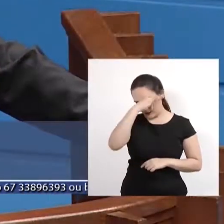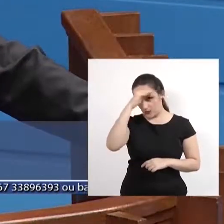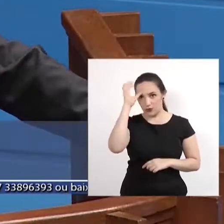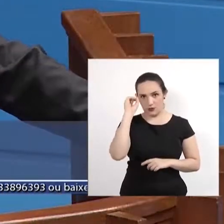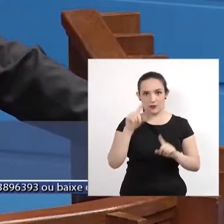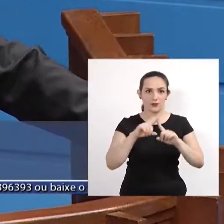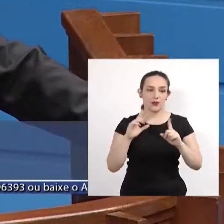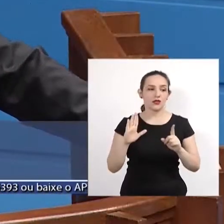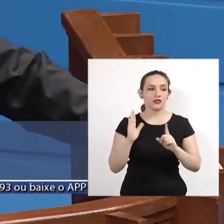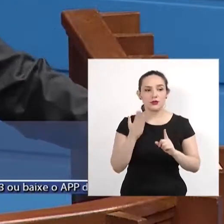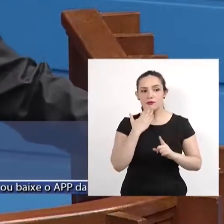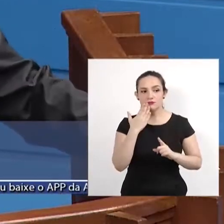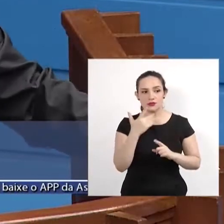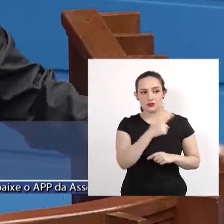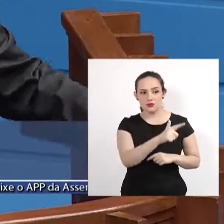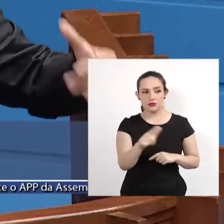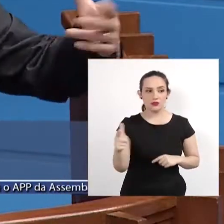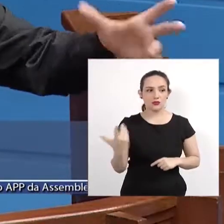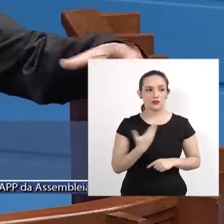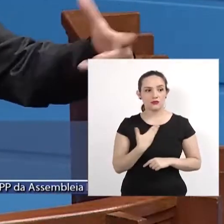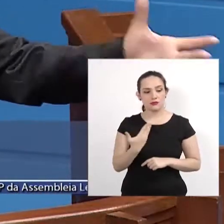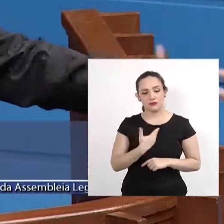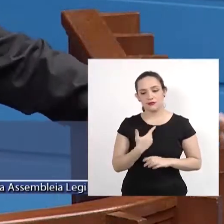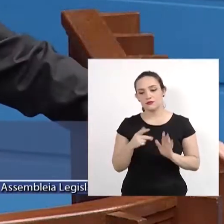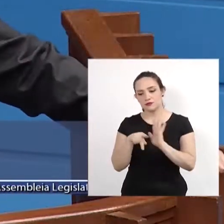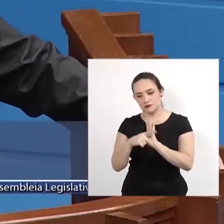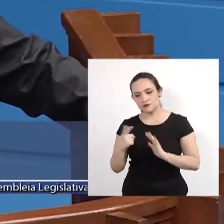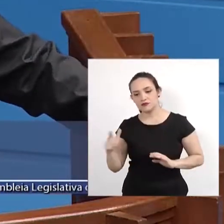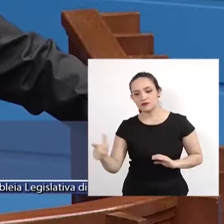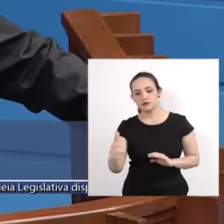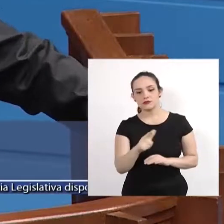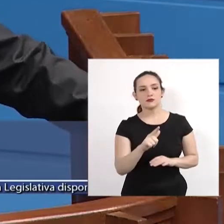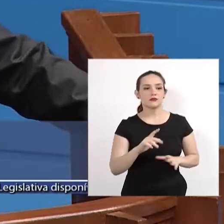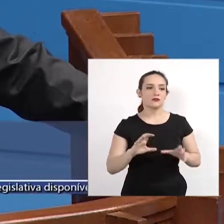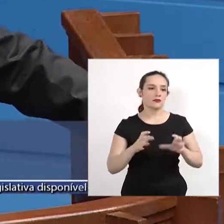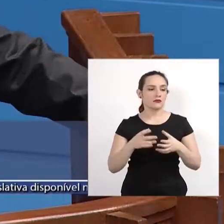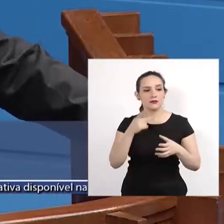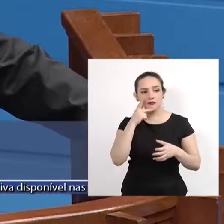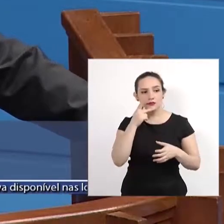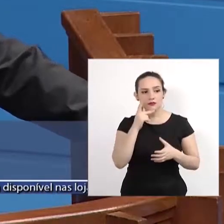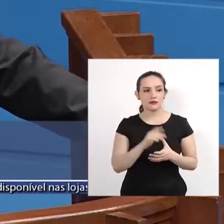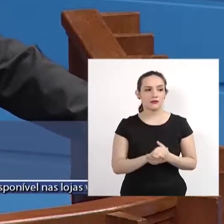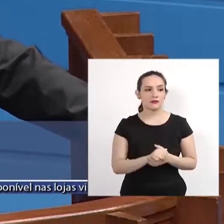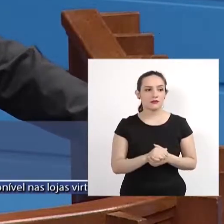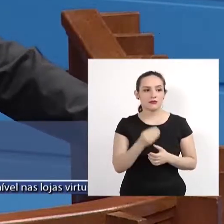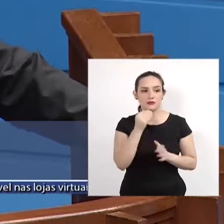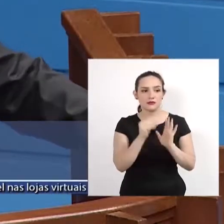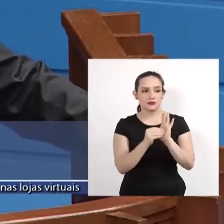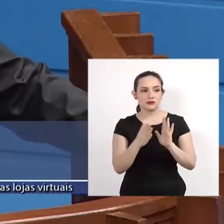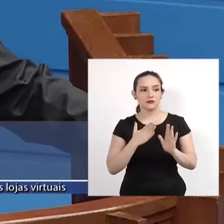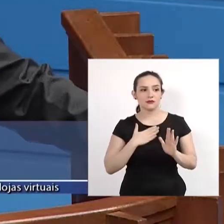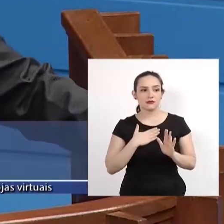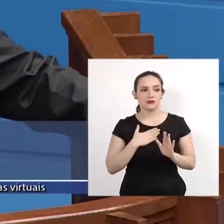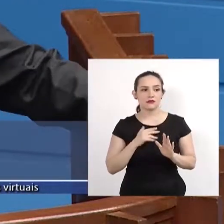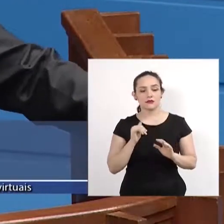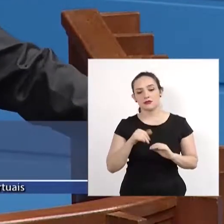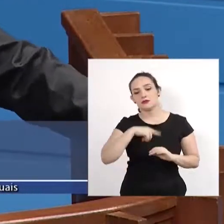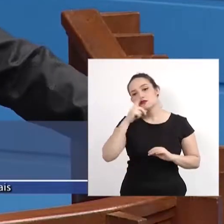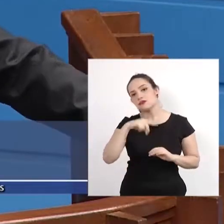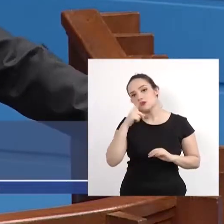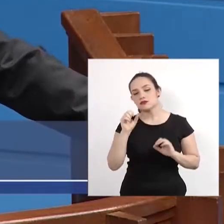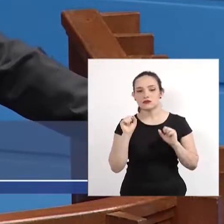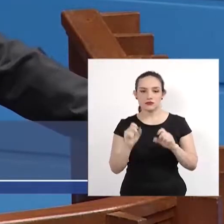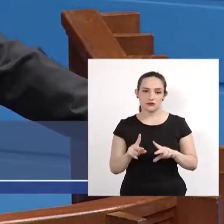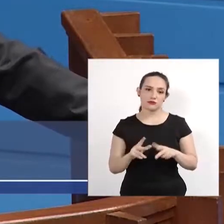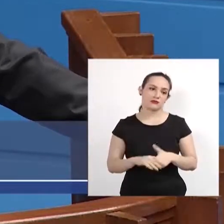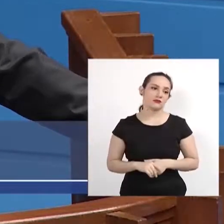pedi aos demais colegas de outros partidos que fizessem a minha indicação. Mas se isso não for possível, não